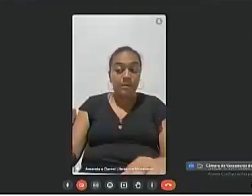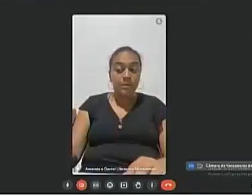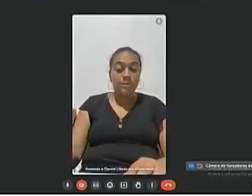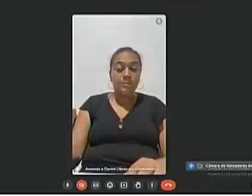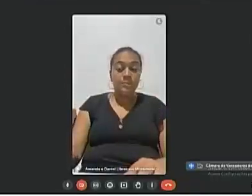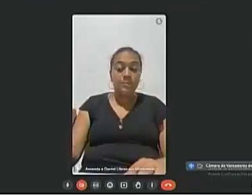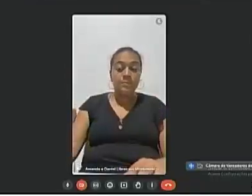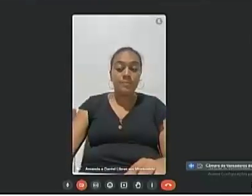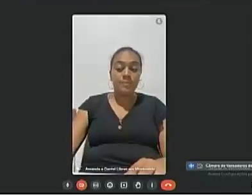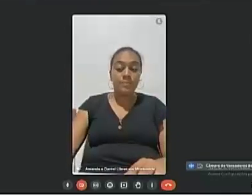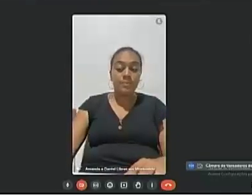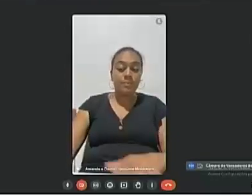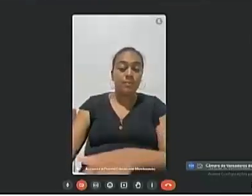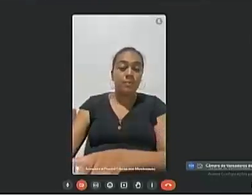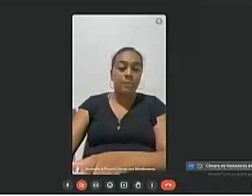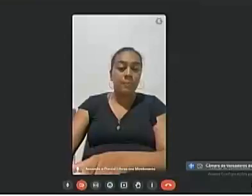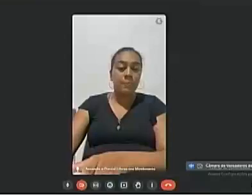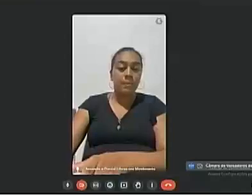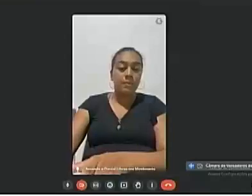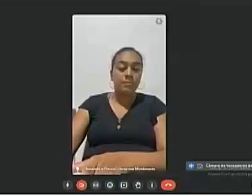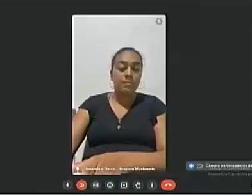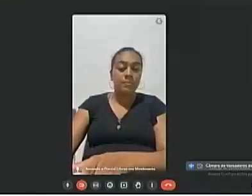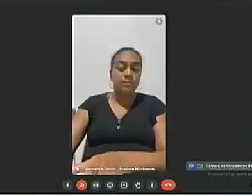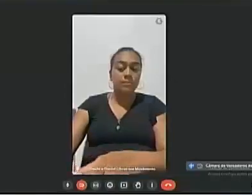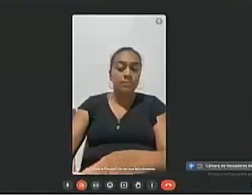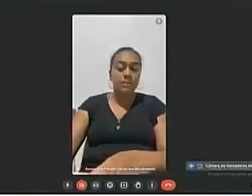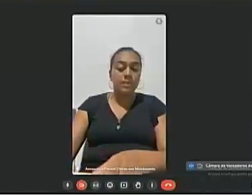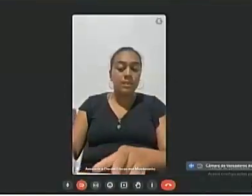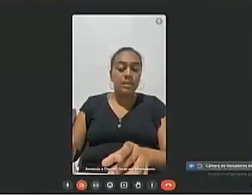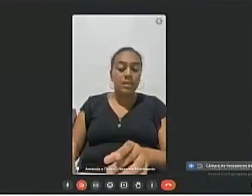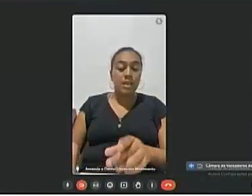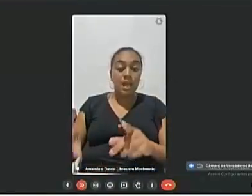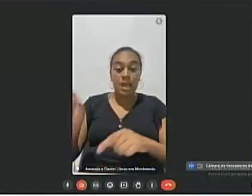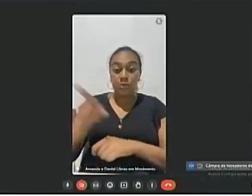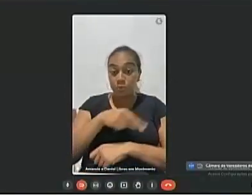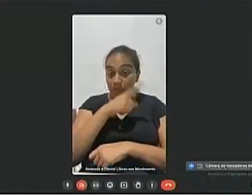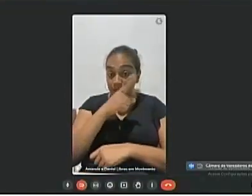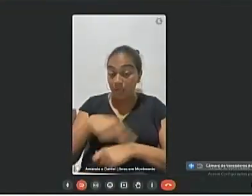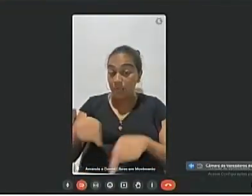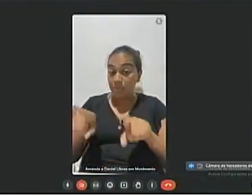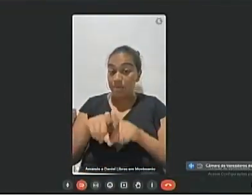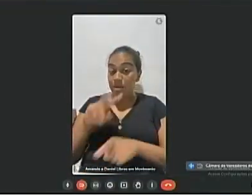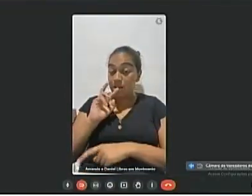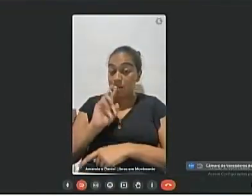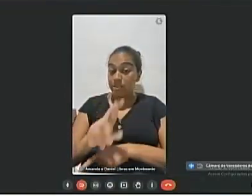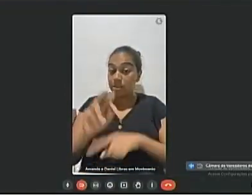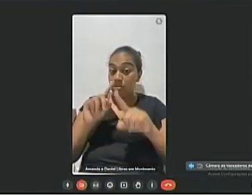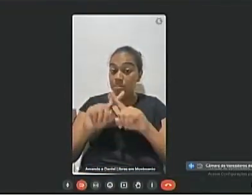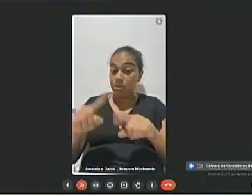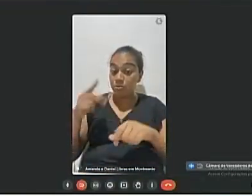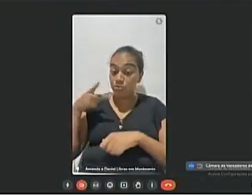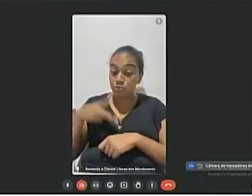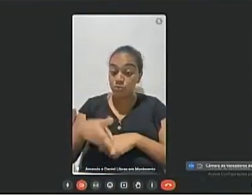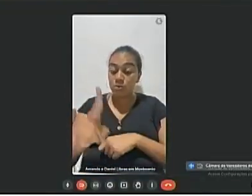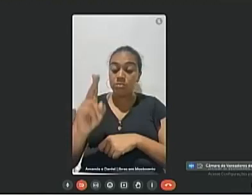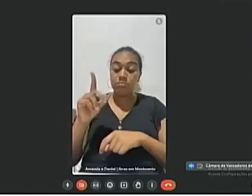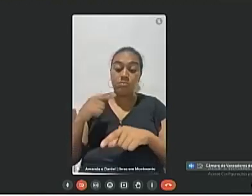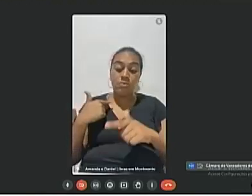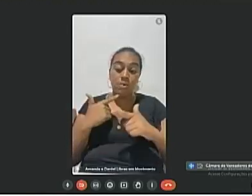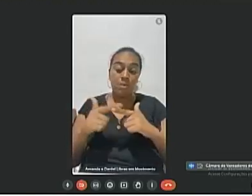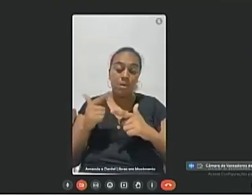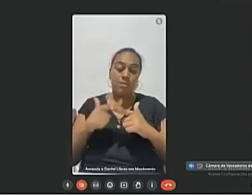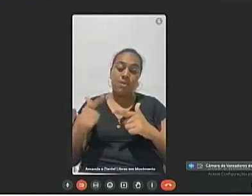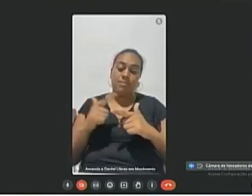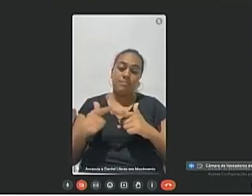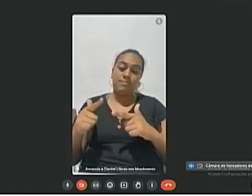e anularia grande parte do problema de vazão, mas continuaria o problema da questão